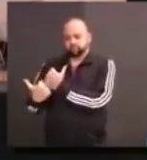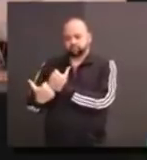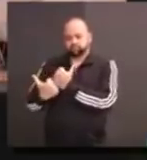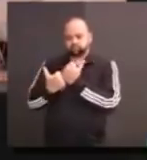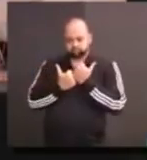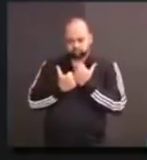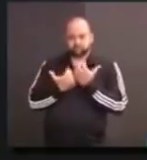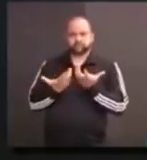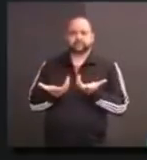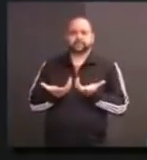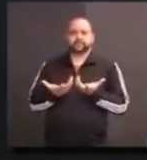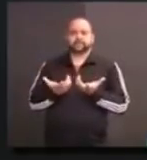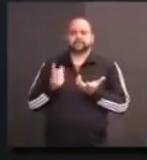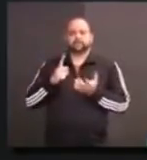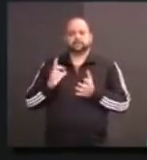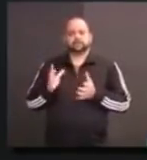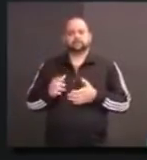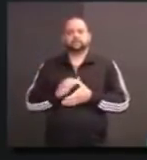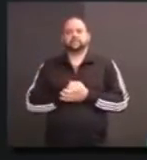em nossa iniciativa